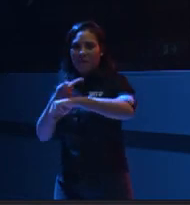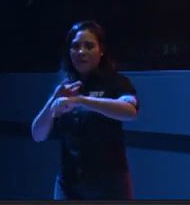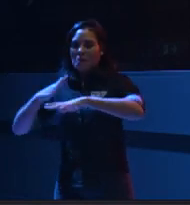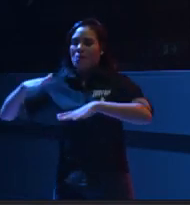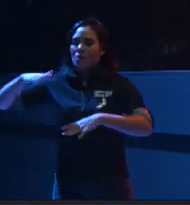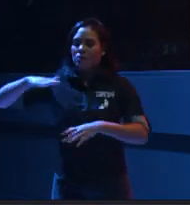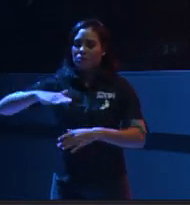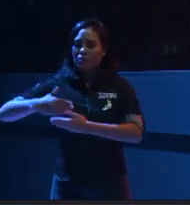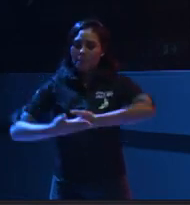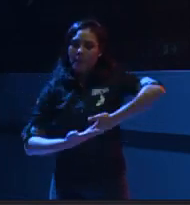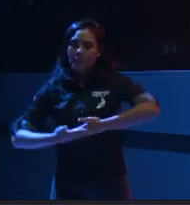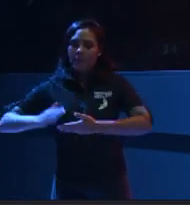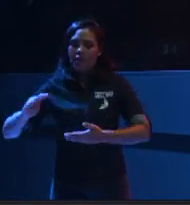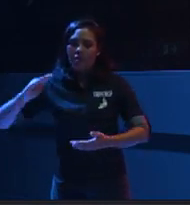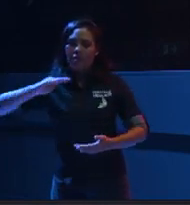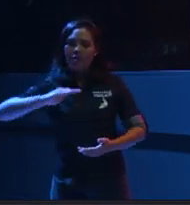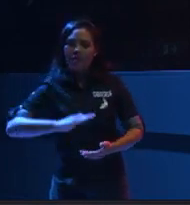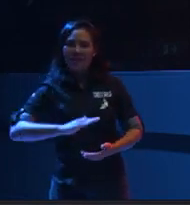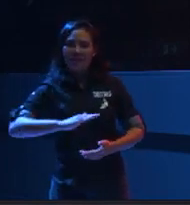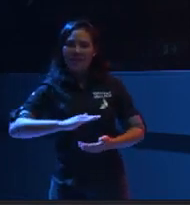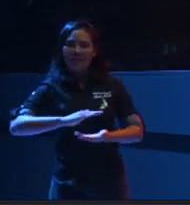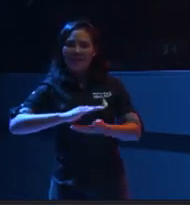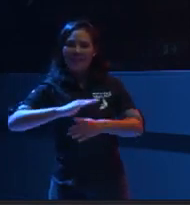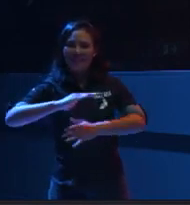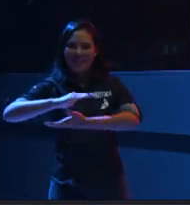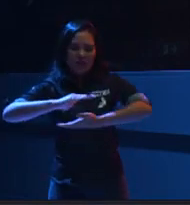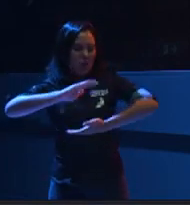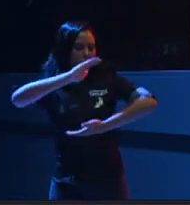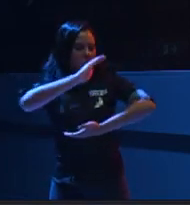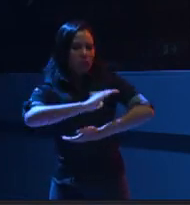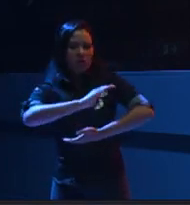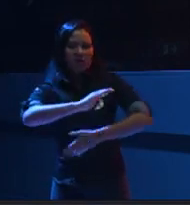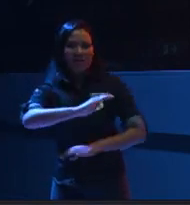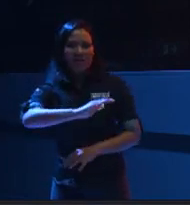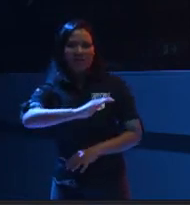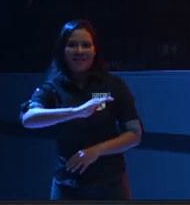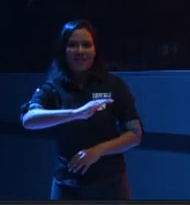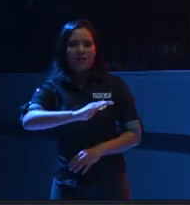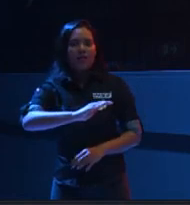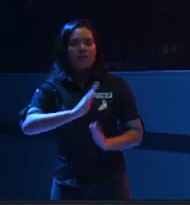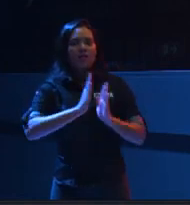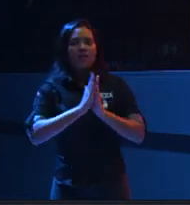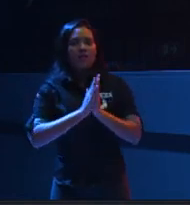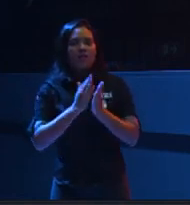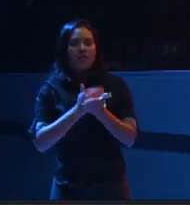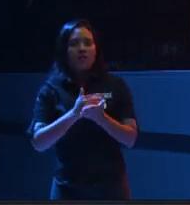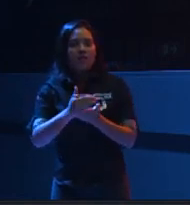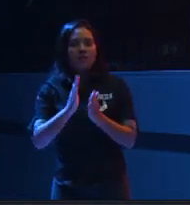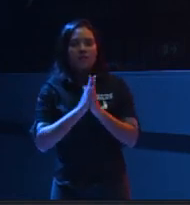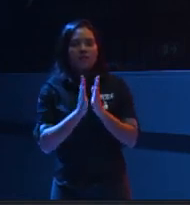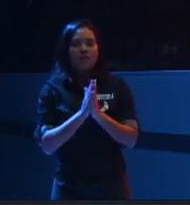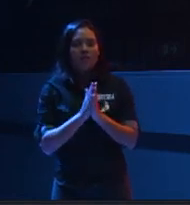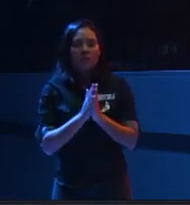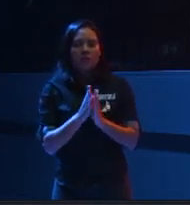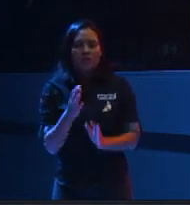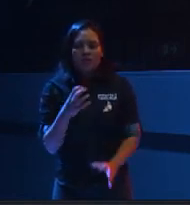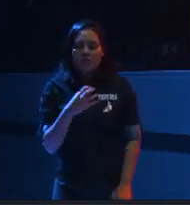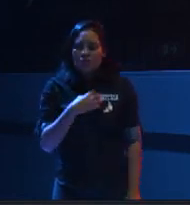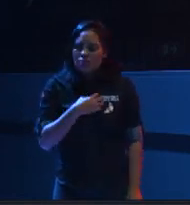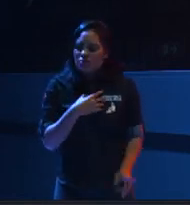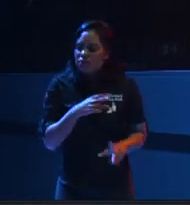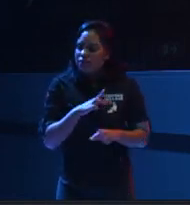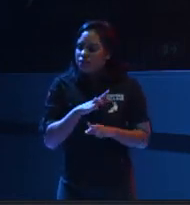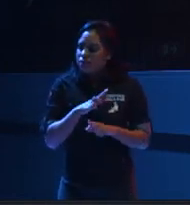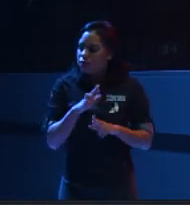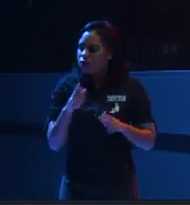orar e o meu quando eu comecei a orar sentir uma coisa diferente Oi